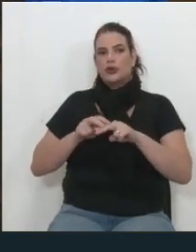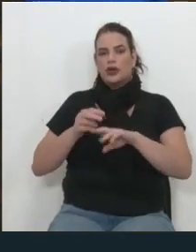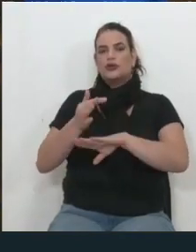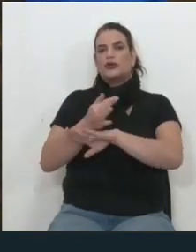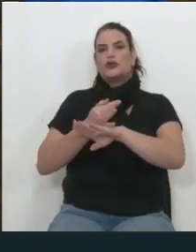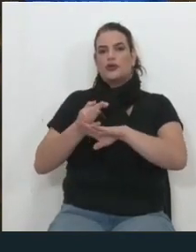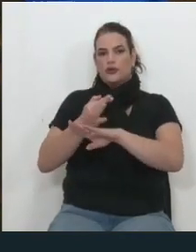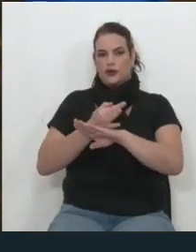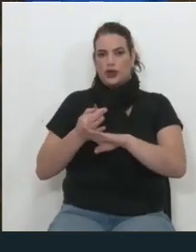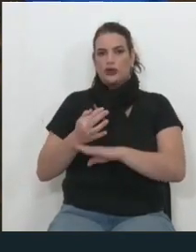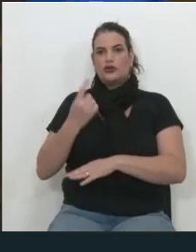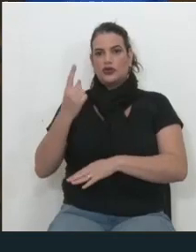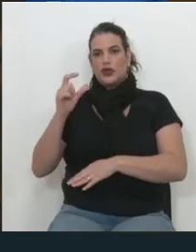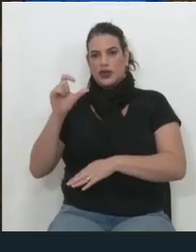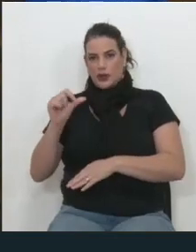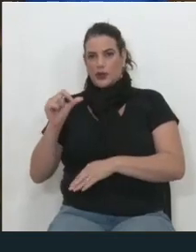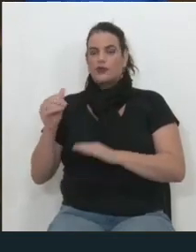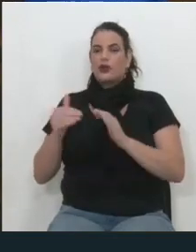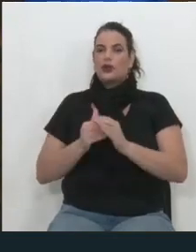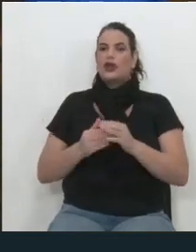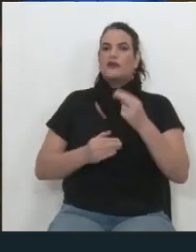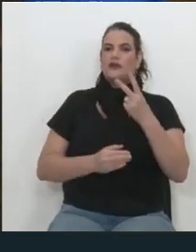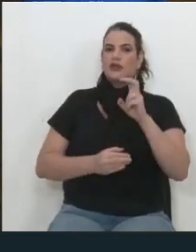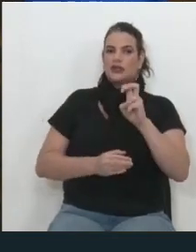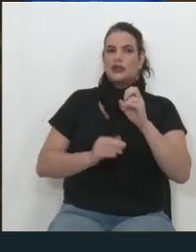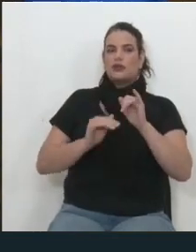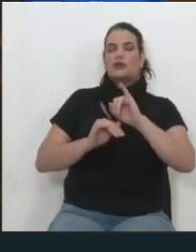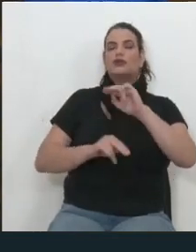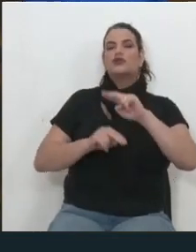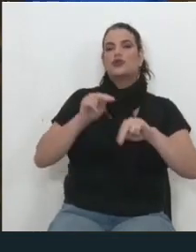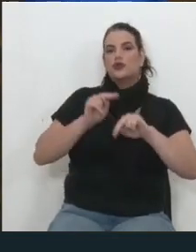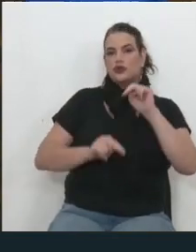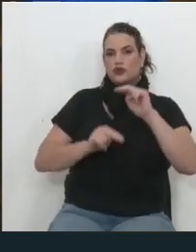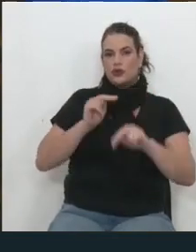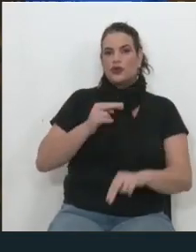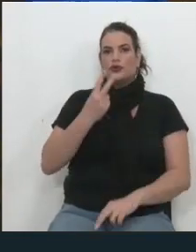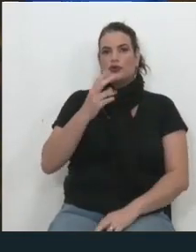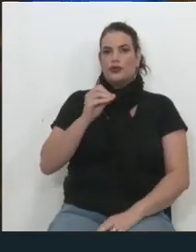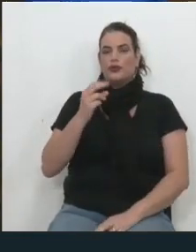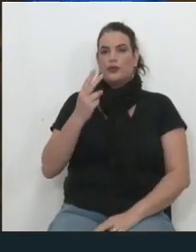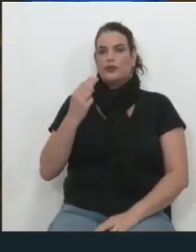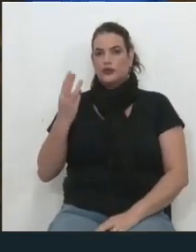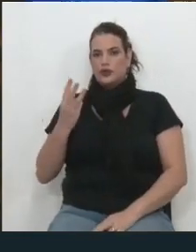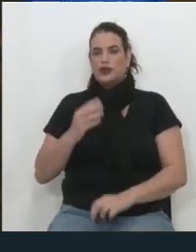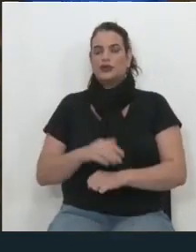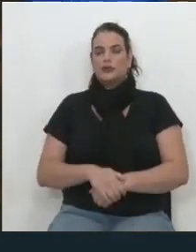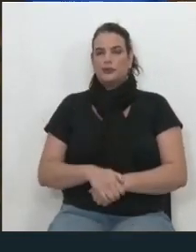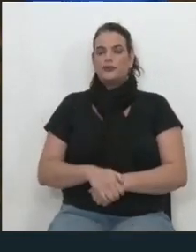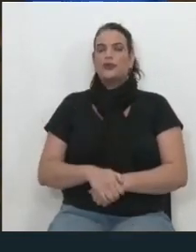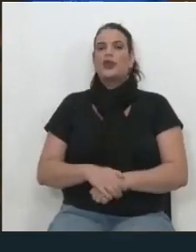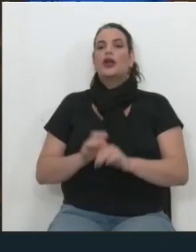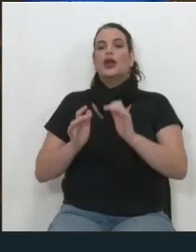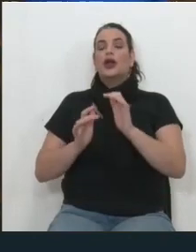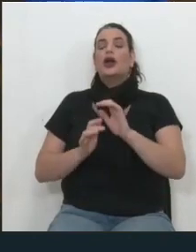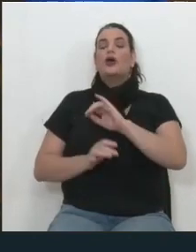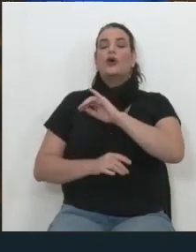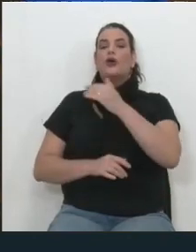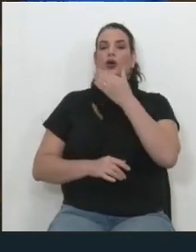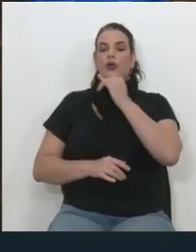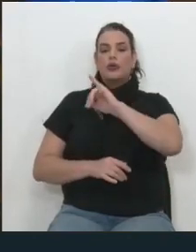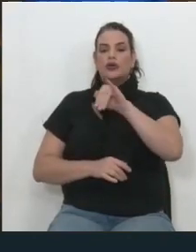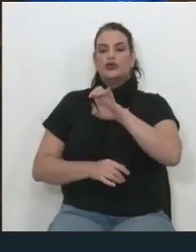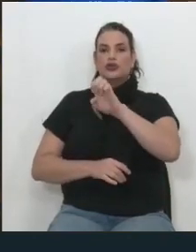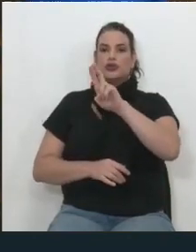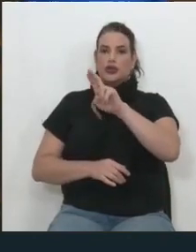de 19 a 25 de junho de 2023. O senhor Jesus Roque de Freitas ficará